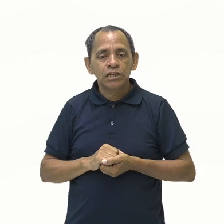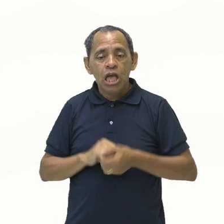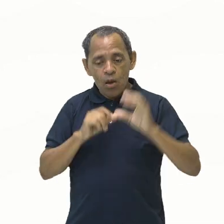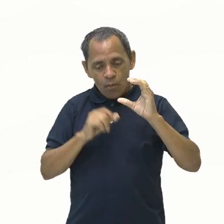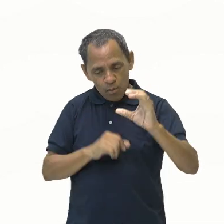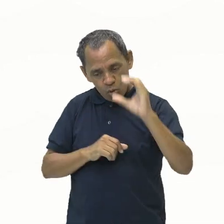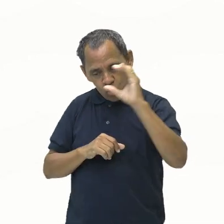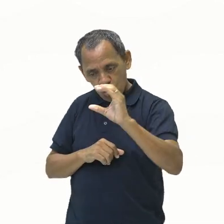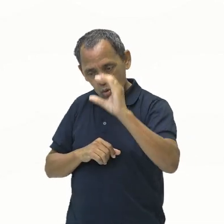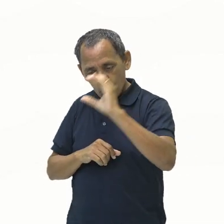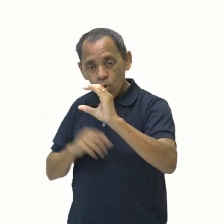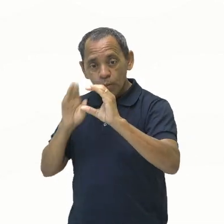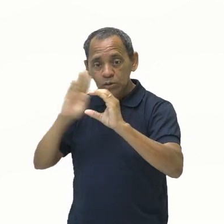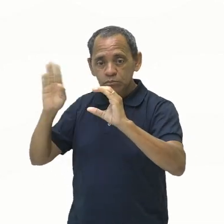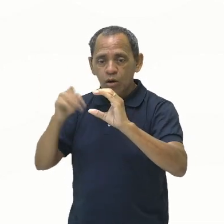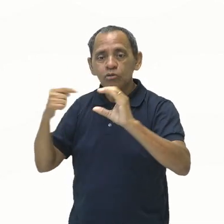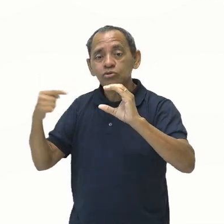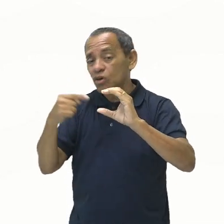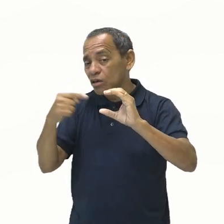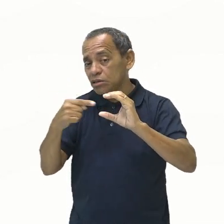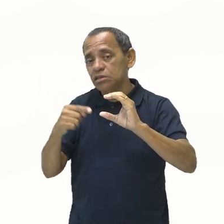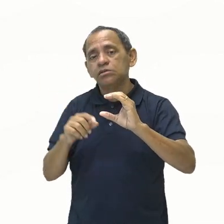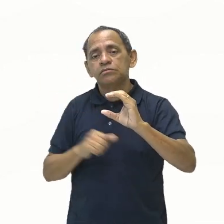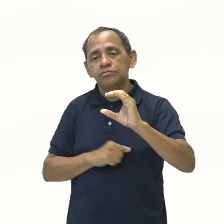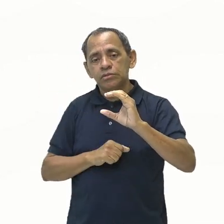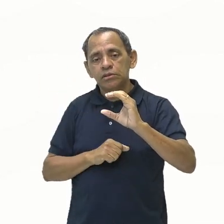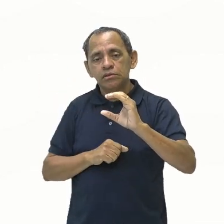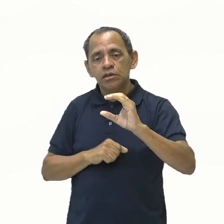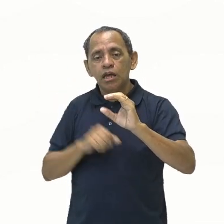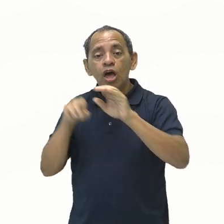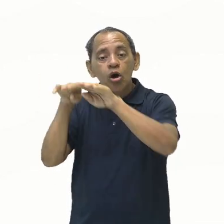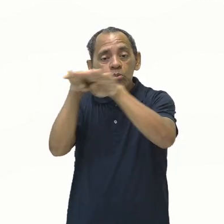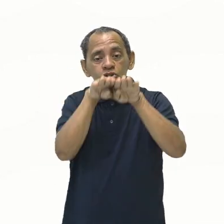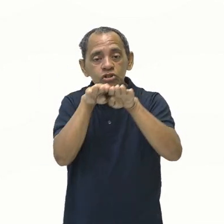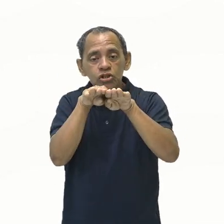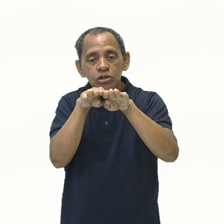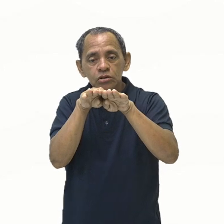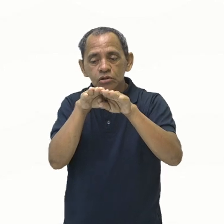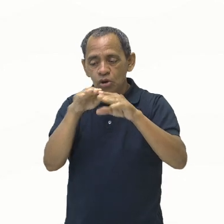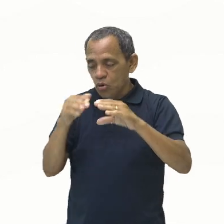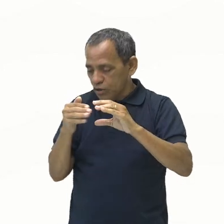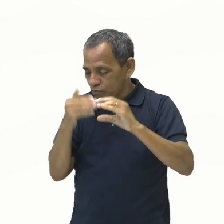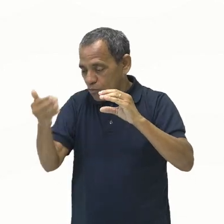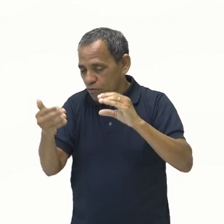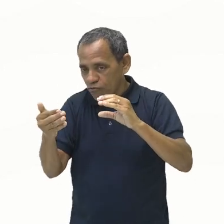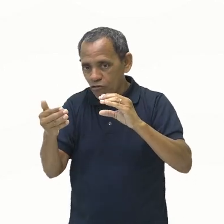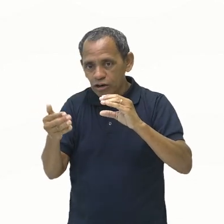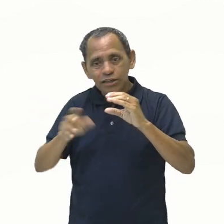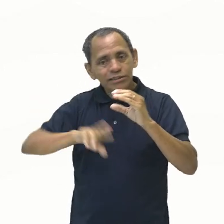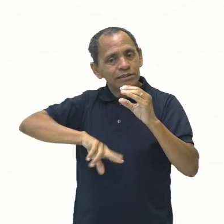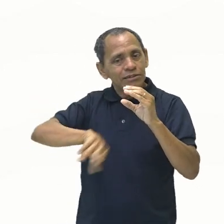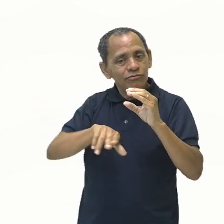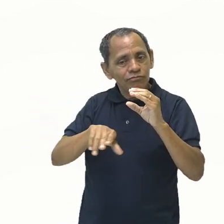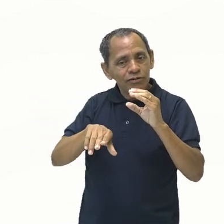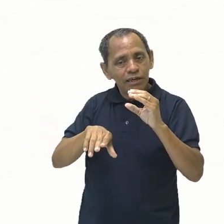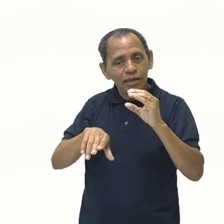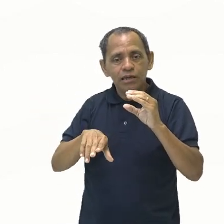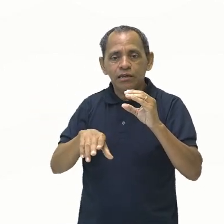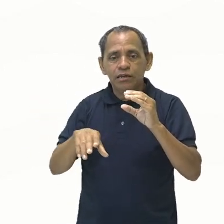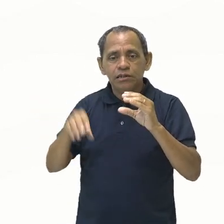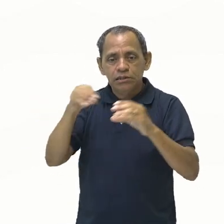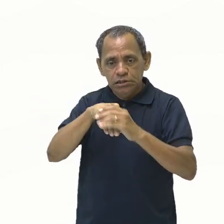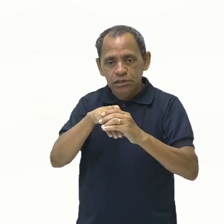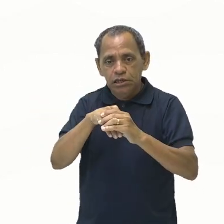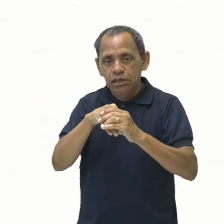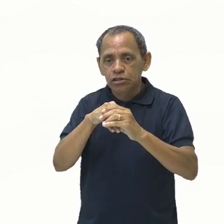dizer que a cadeia principal é só isso aqui. Isso daqui que ficou para fora, ele não faz parte da cadeia principal. Então, eu estou analisando o que está aqui, ó,